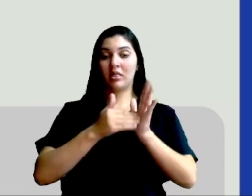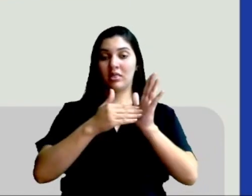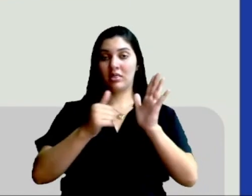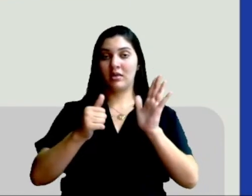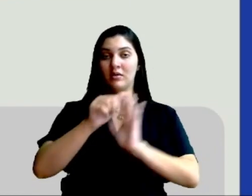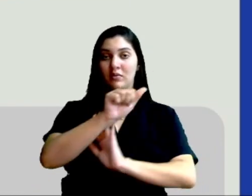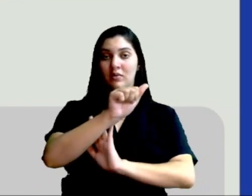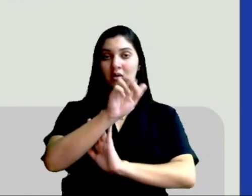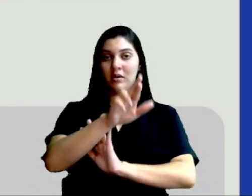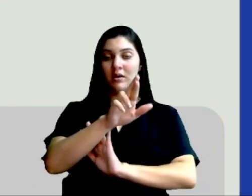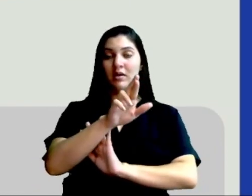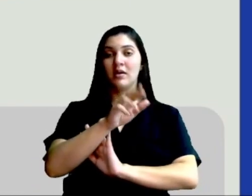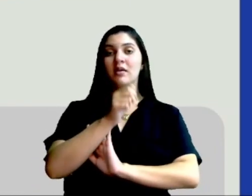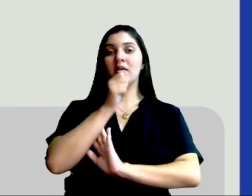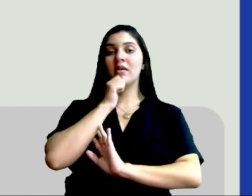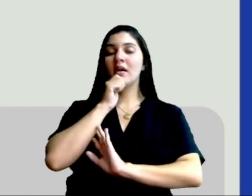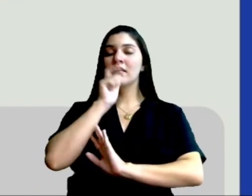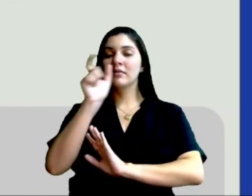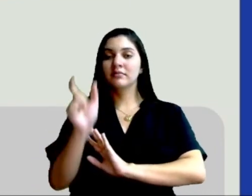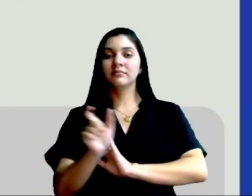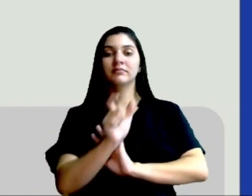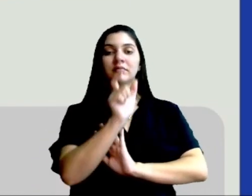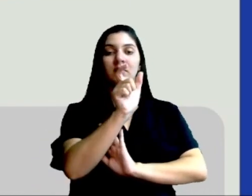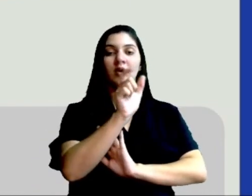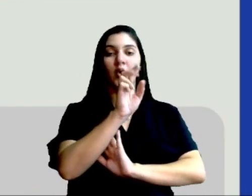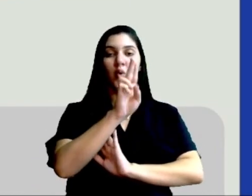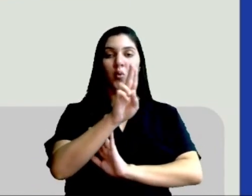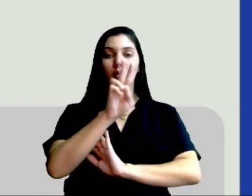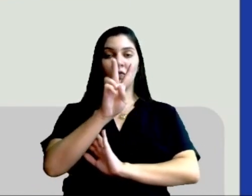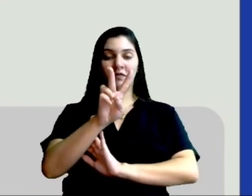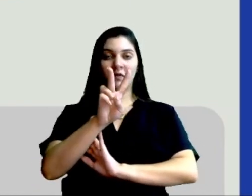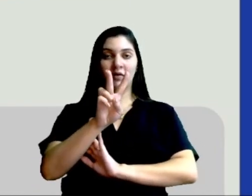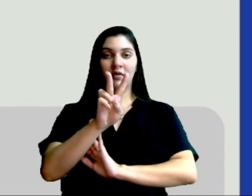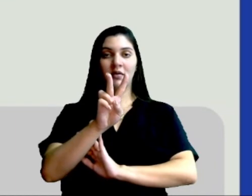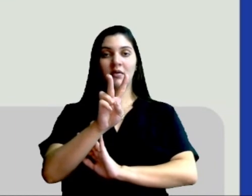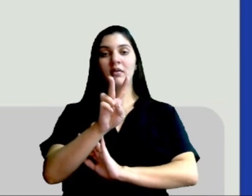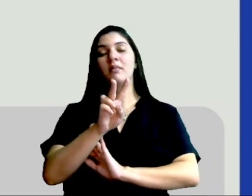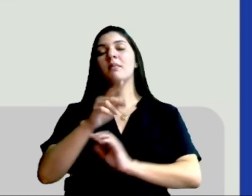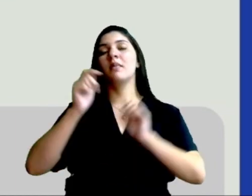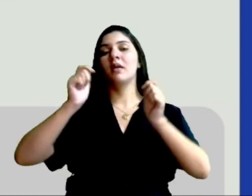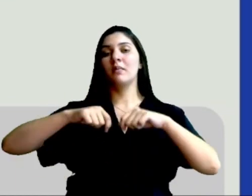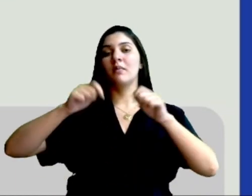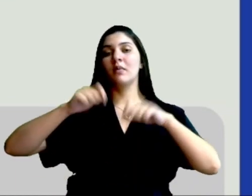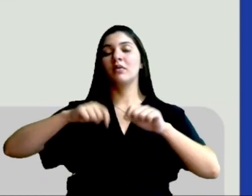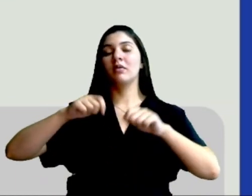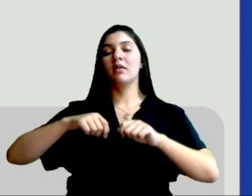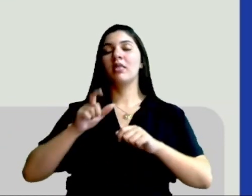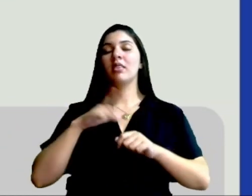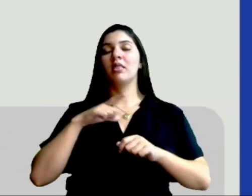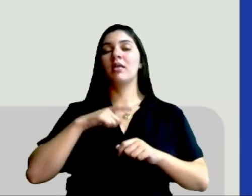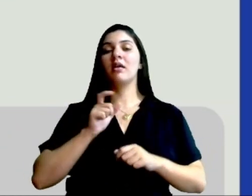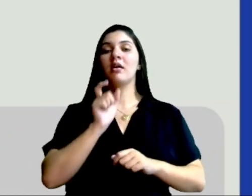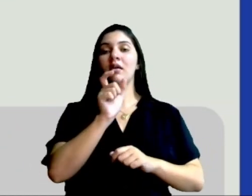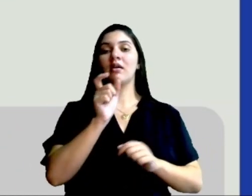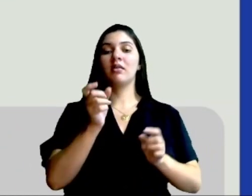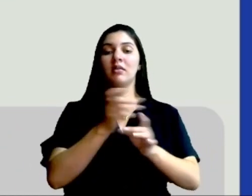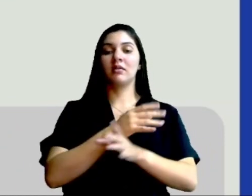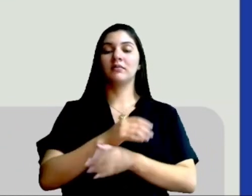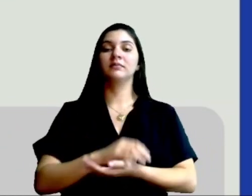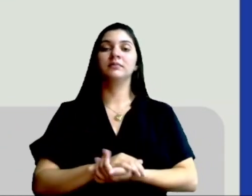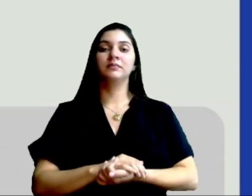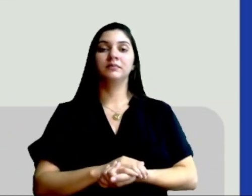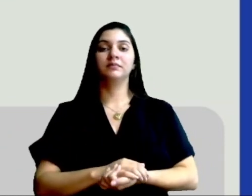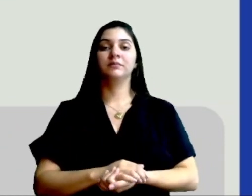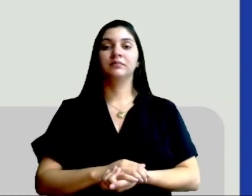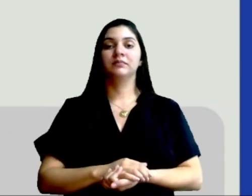a R e ainda acrescento o V para poder colocar a terminação, ó. Yo